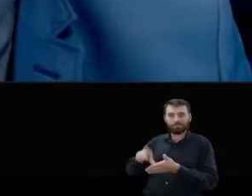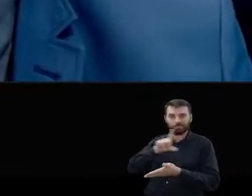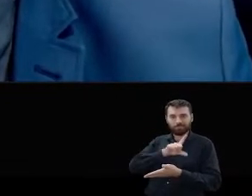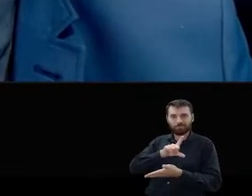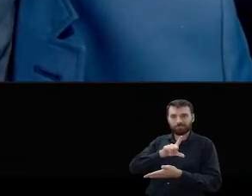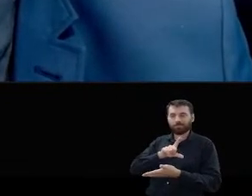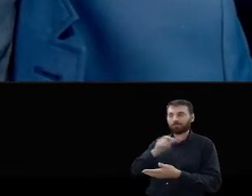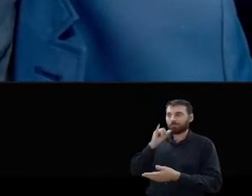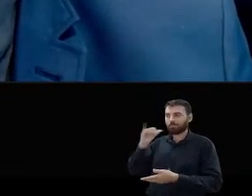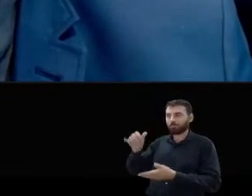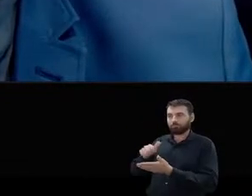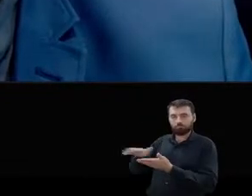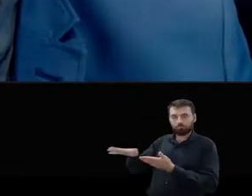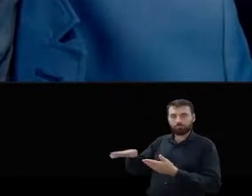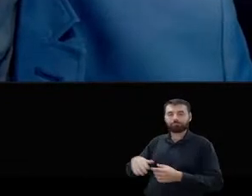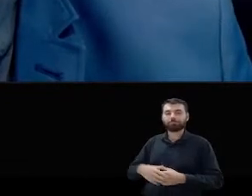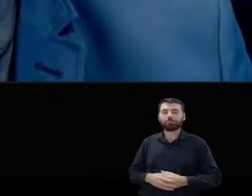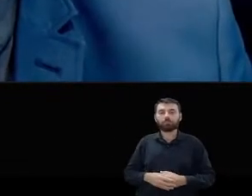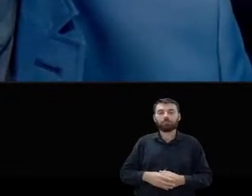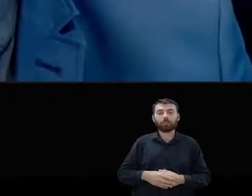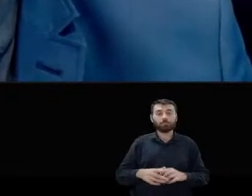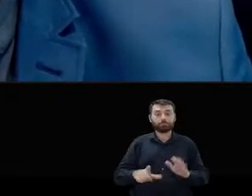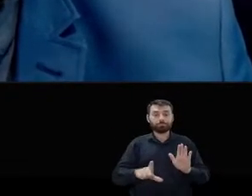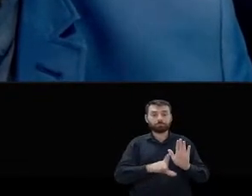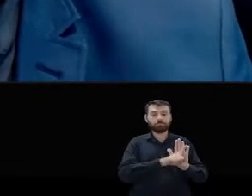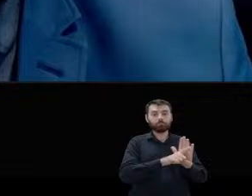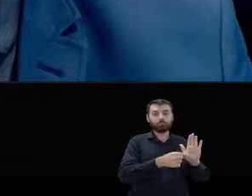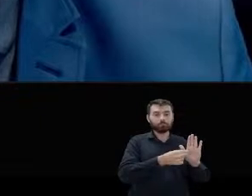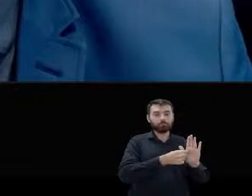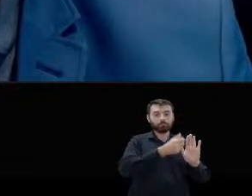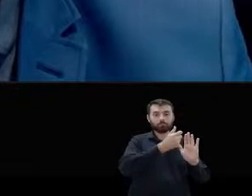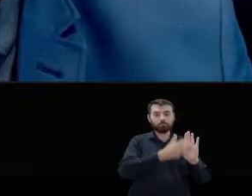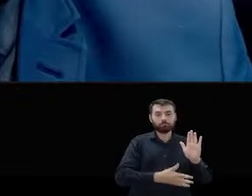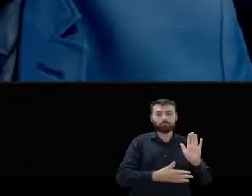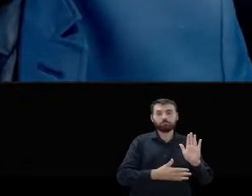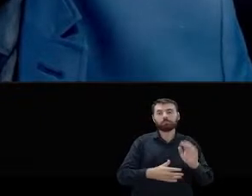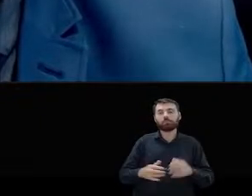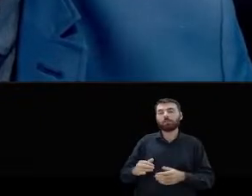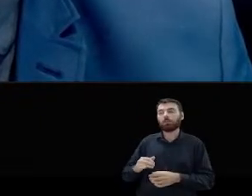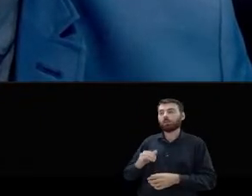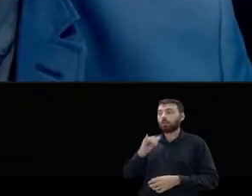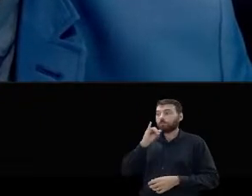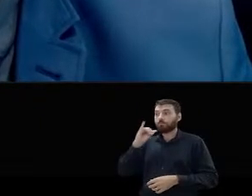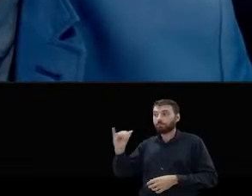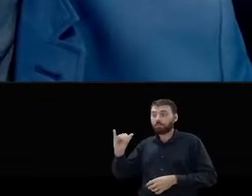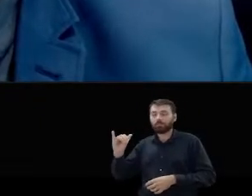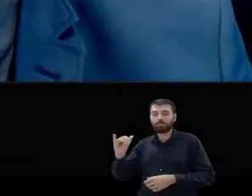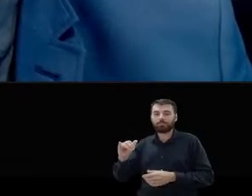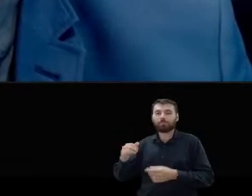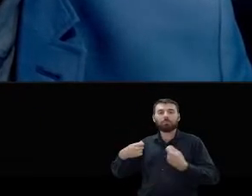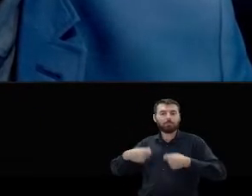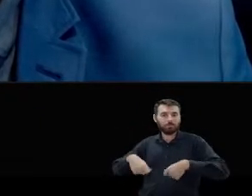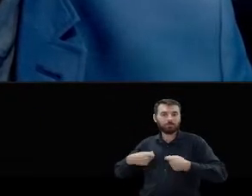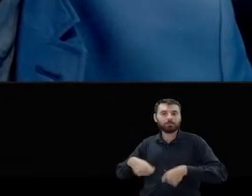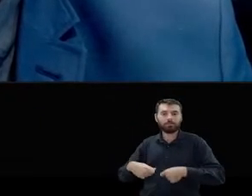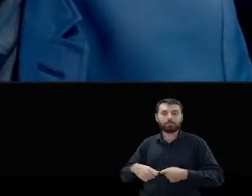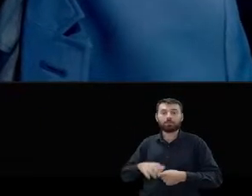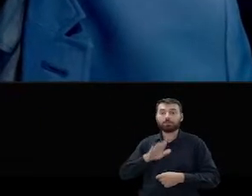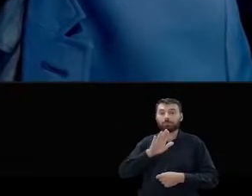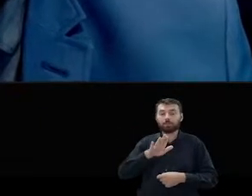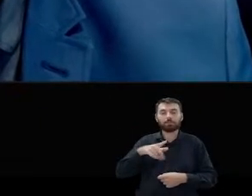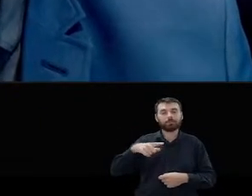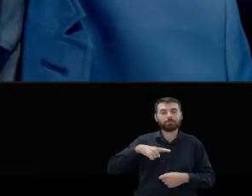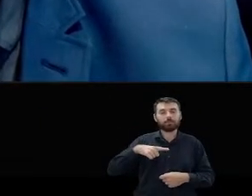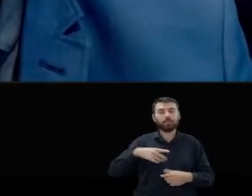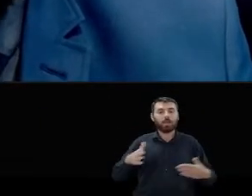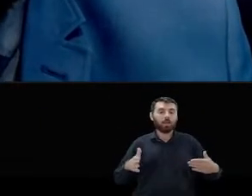porque a lei prevê 90 dias de aviso prévio, de fato, né, mas a Convenção Coletiva dos Bancários prevê até 120 dias